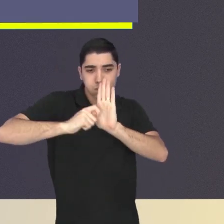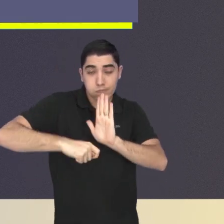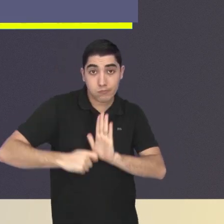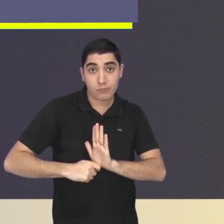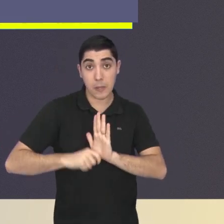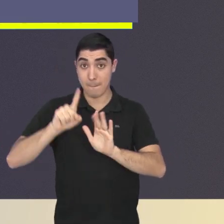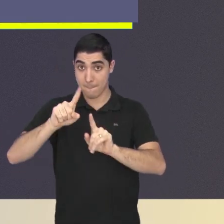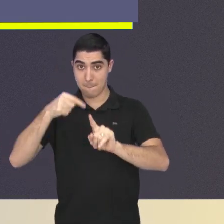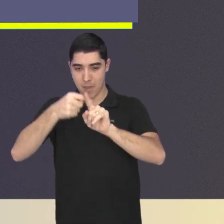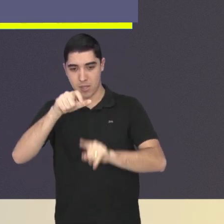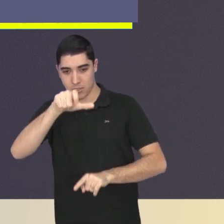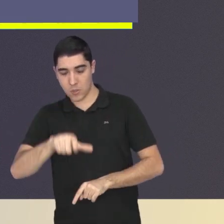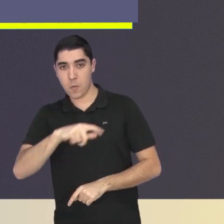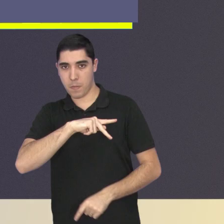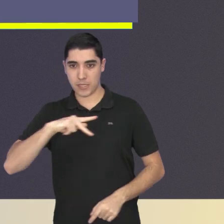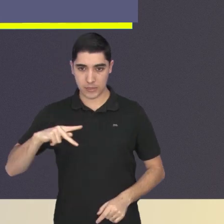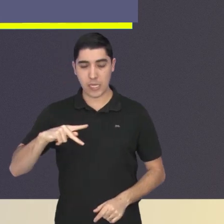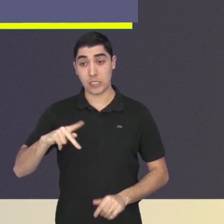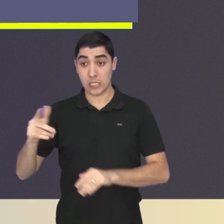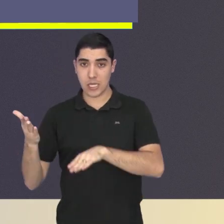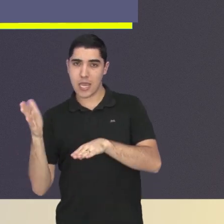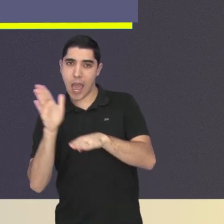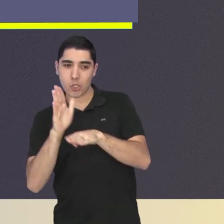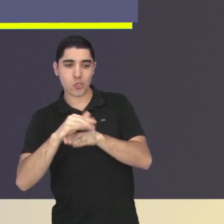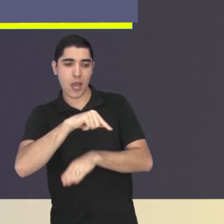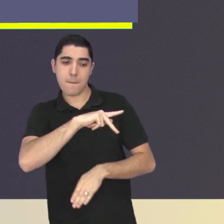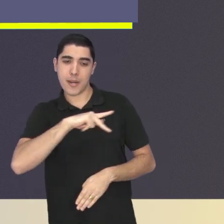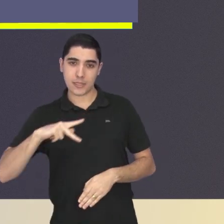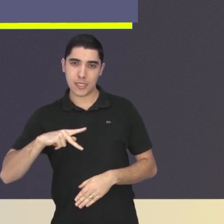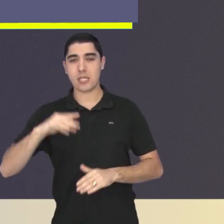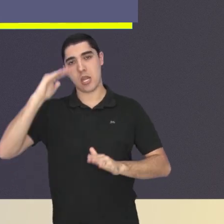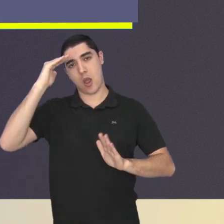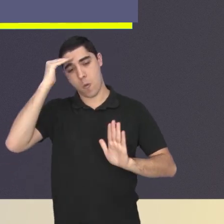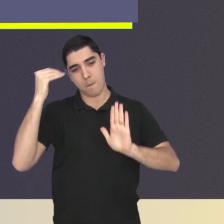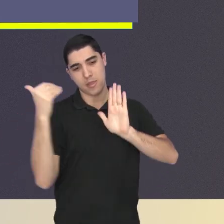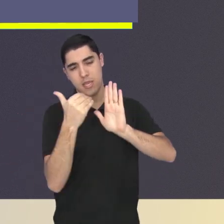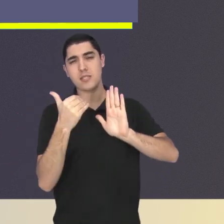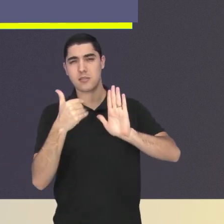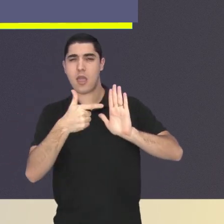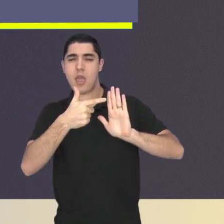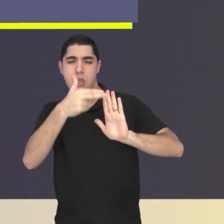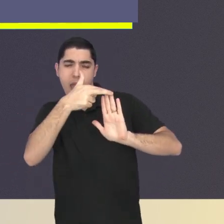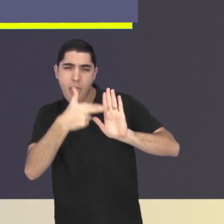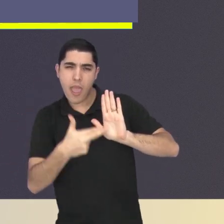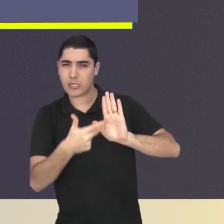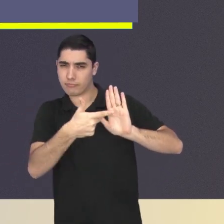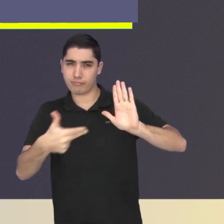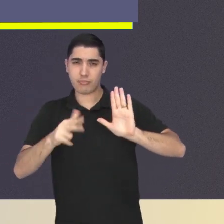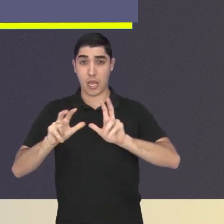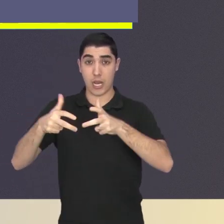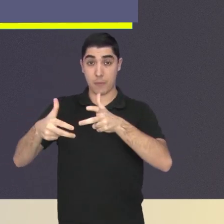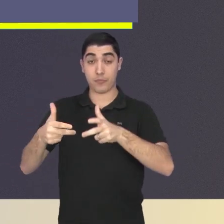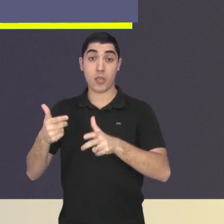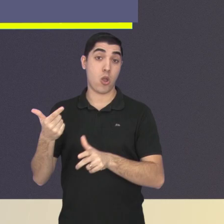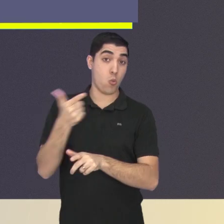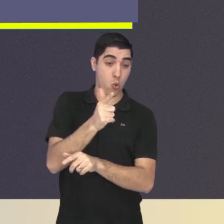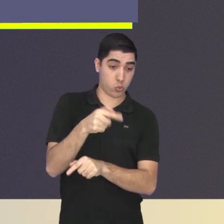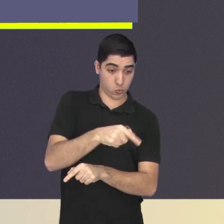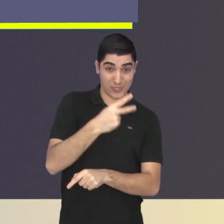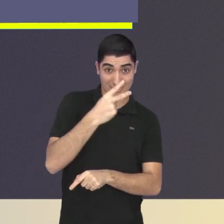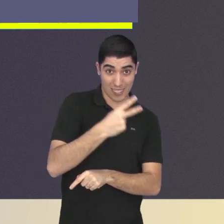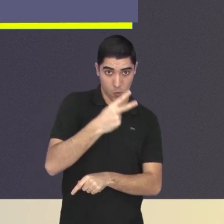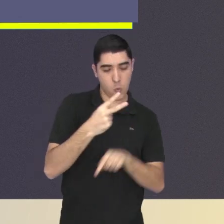das atas junto ao presidente e também auxiliá-lo na inspeção do cumprimento do regimento interno. Cabe ao segundo